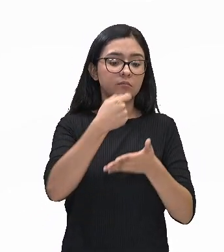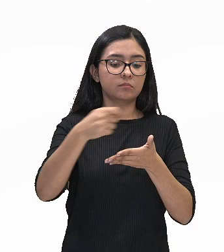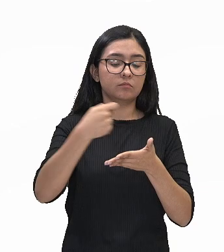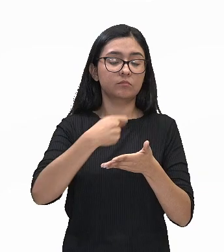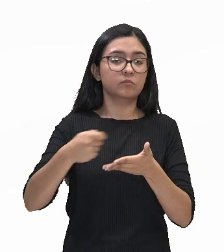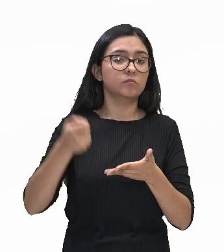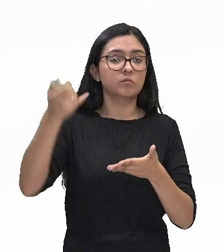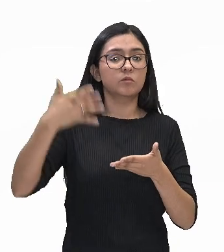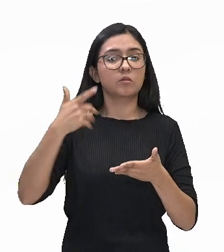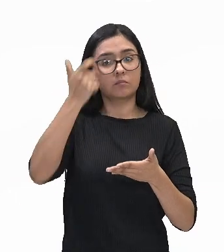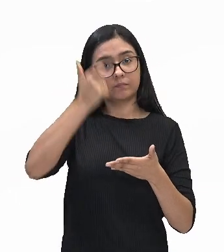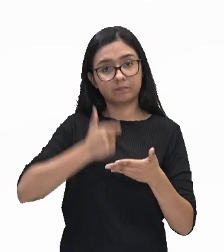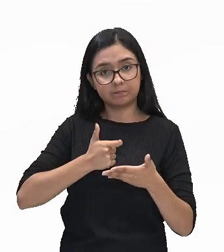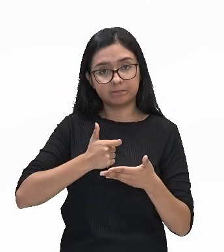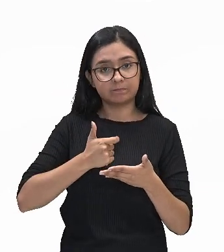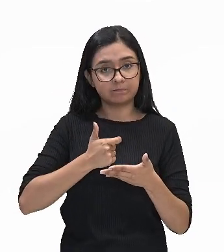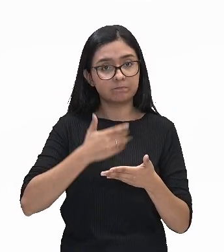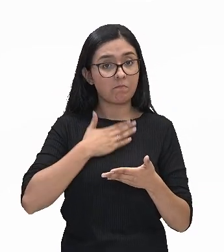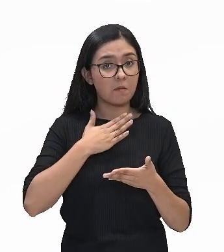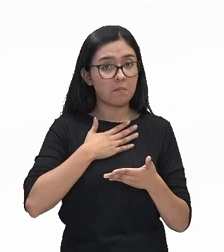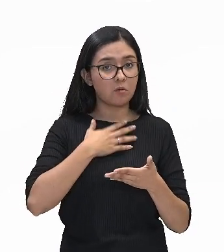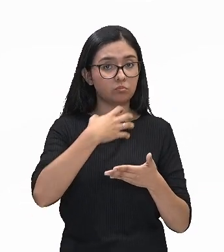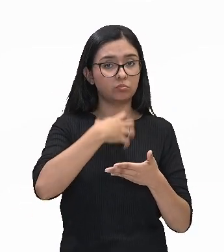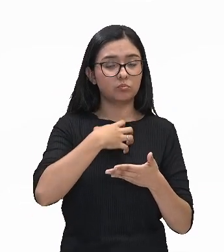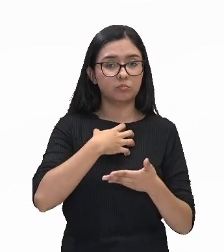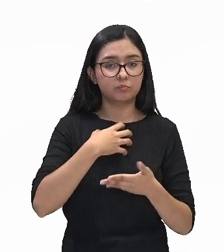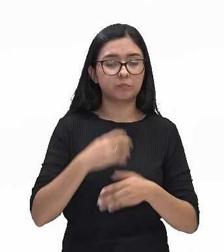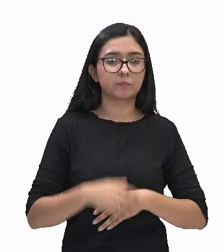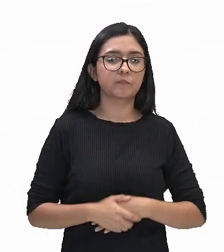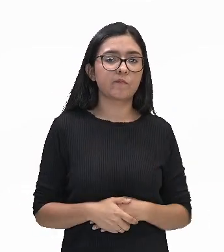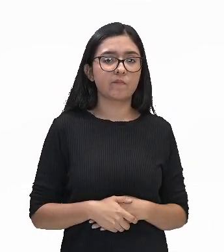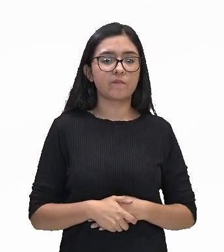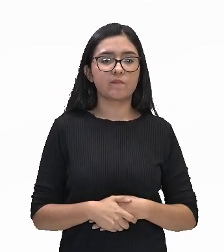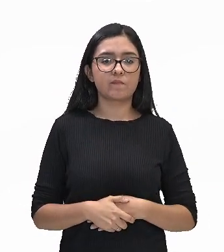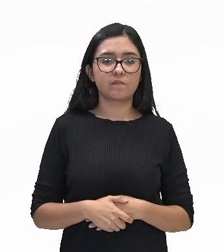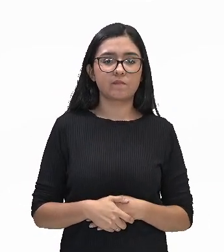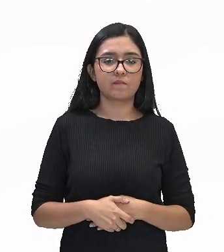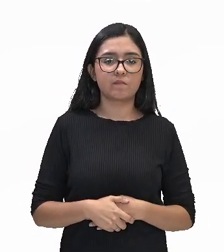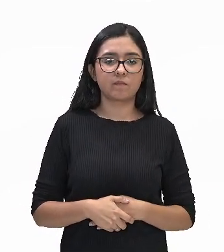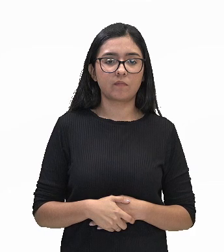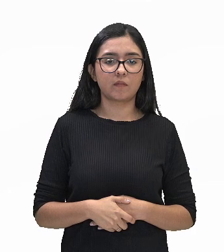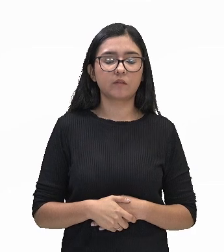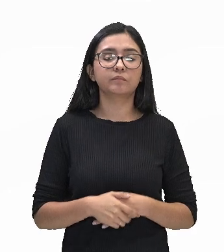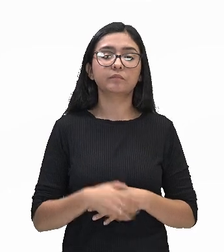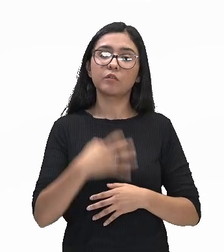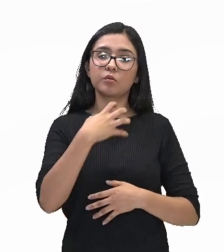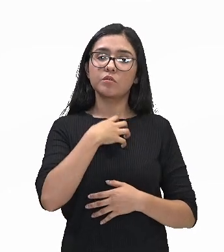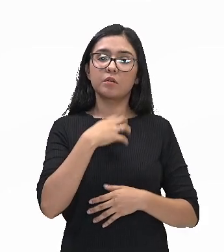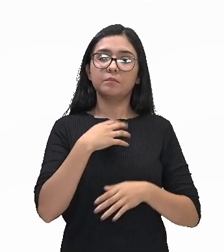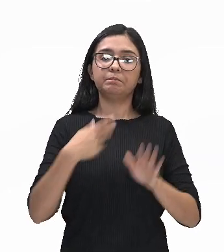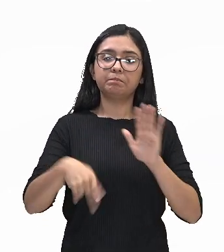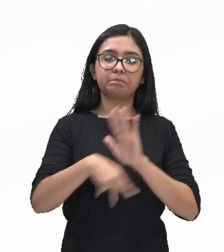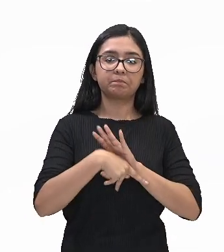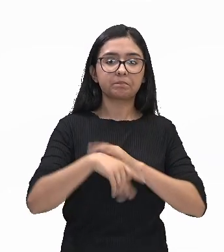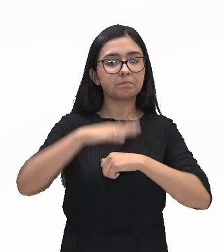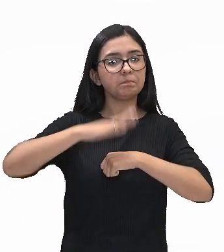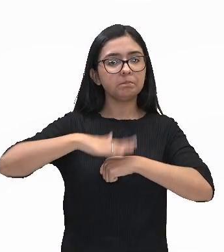mim. Então, estou falando da pessoa, os sentimentos da pessoa que